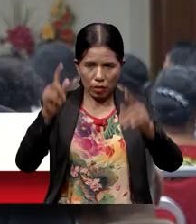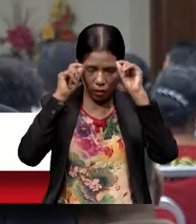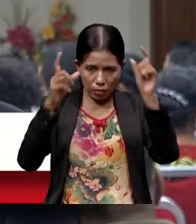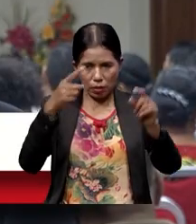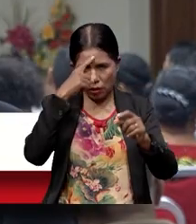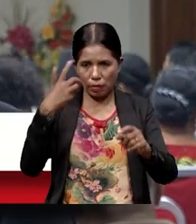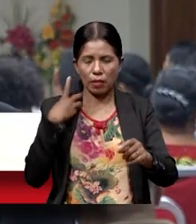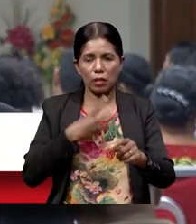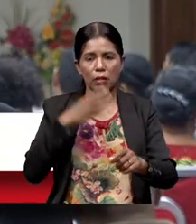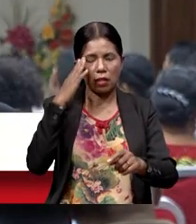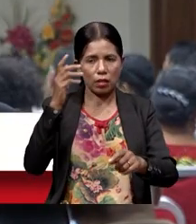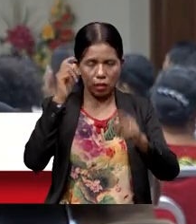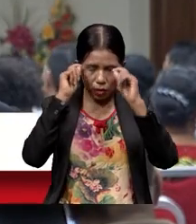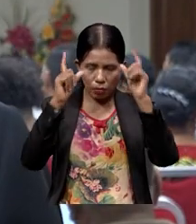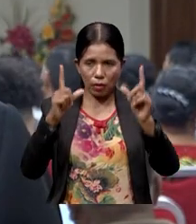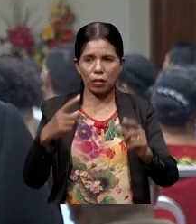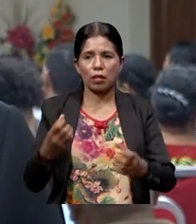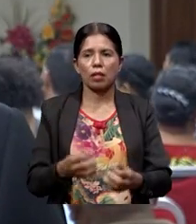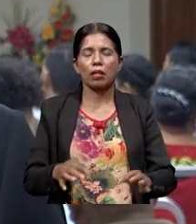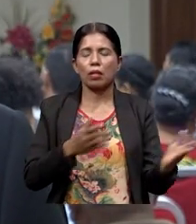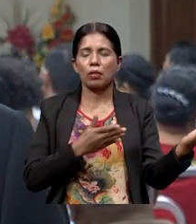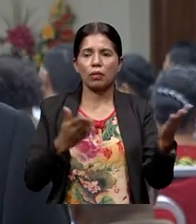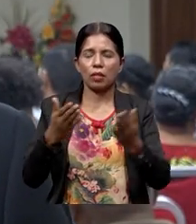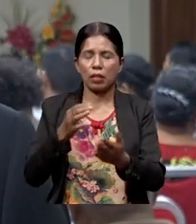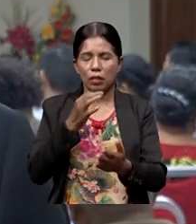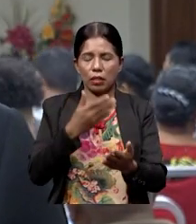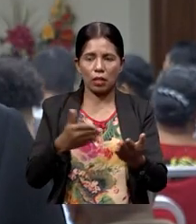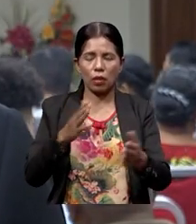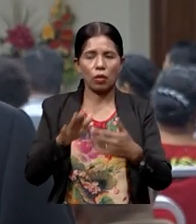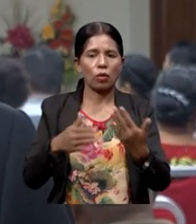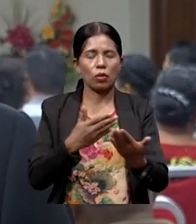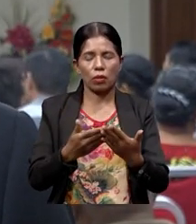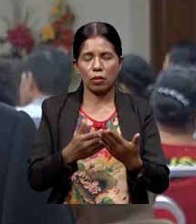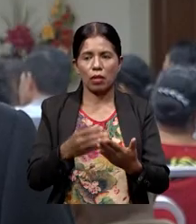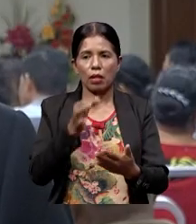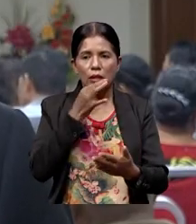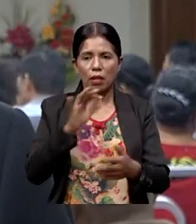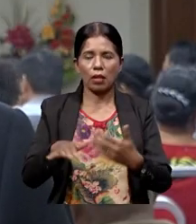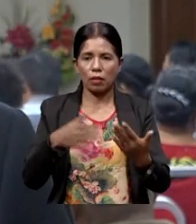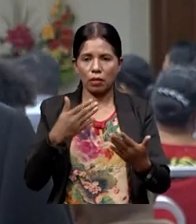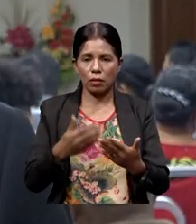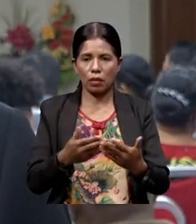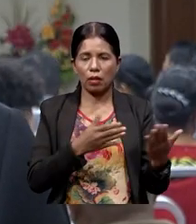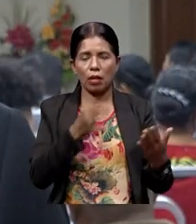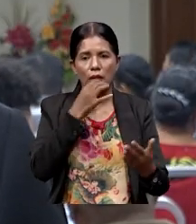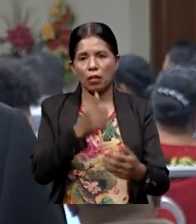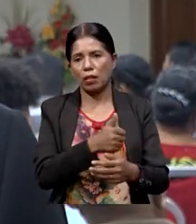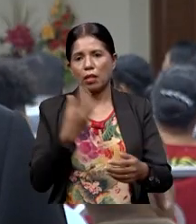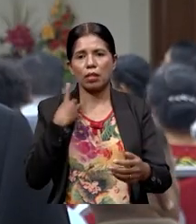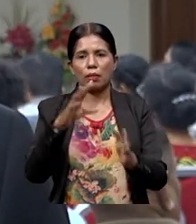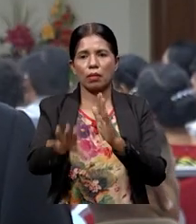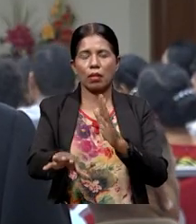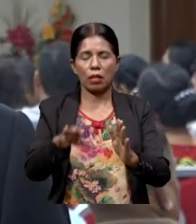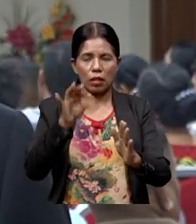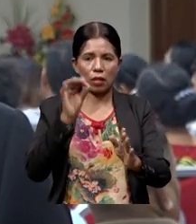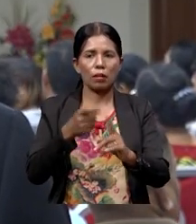tendo e tá Timor né importa sasan o todo termasuk ba Aihan Sira iha Aihan balo nem que tebele reta husi